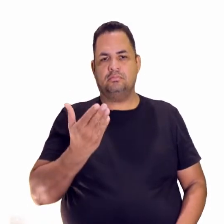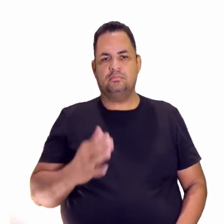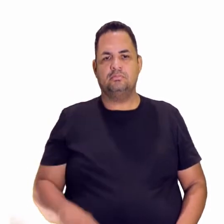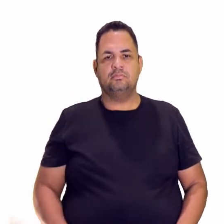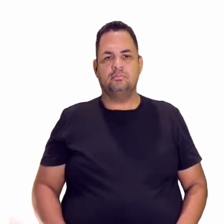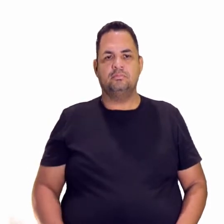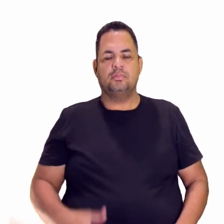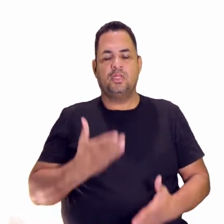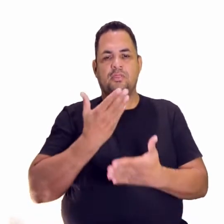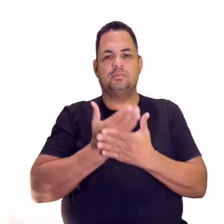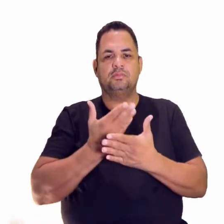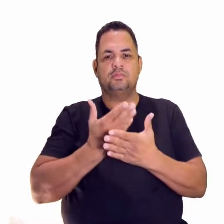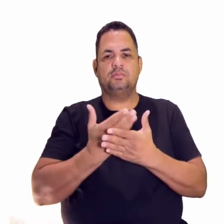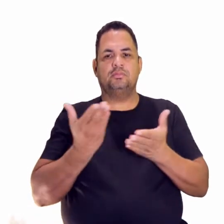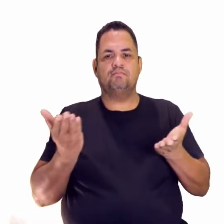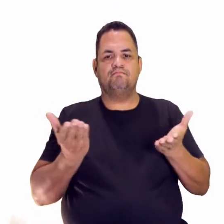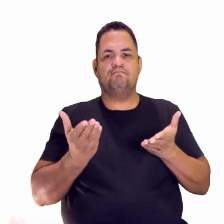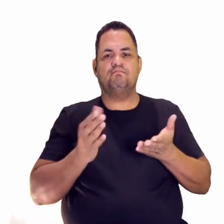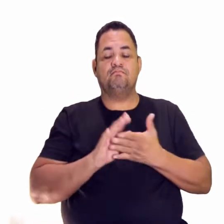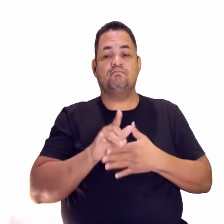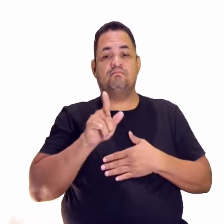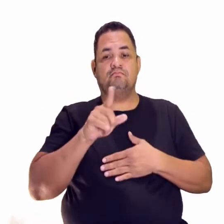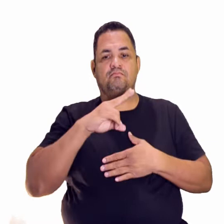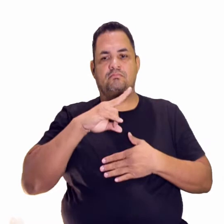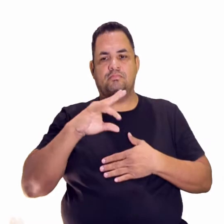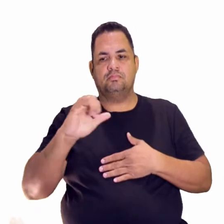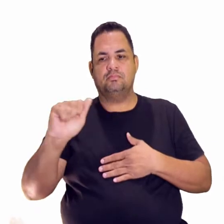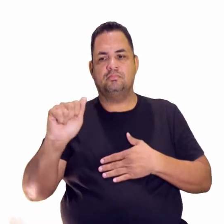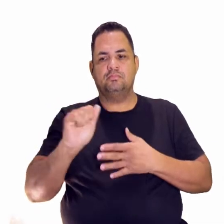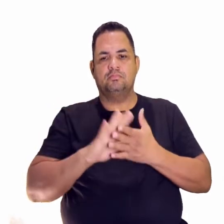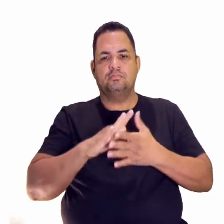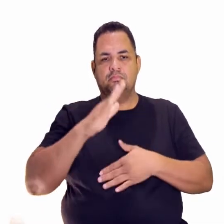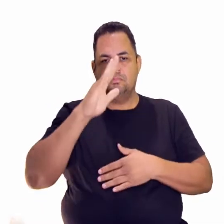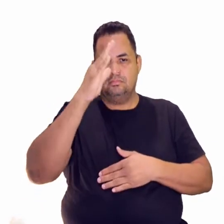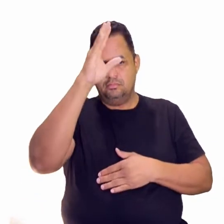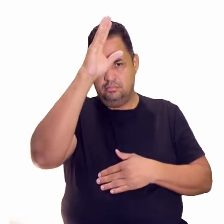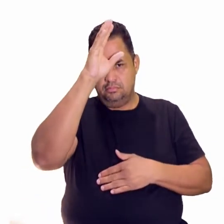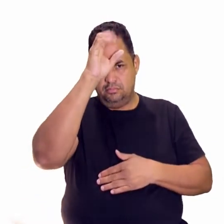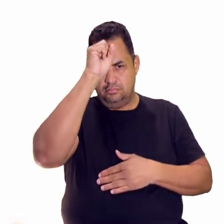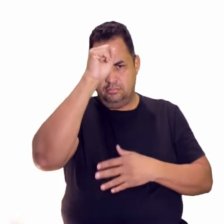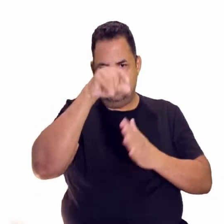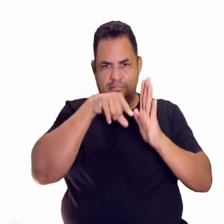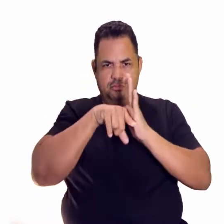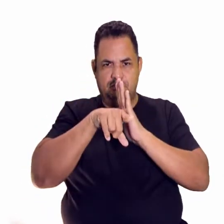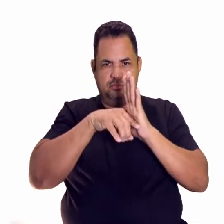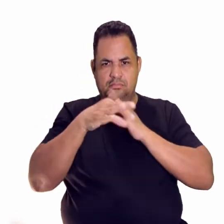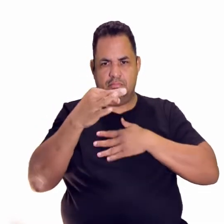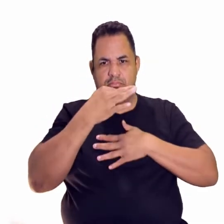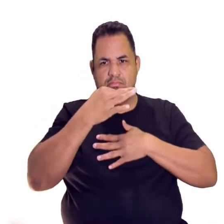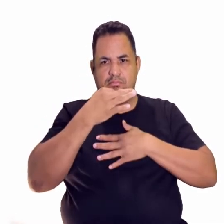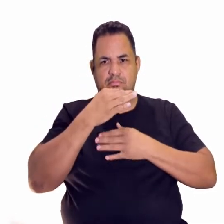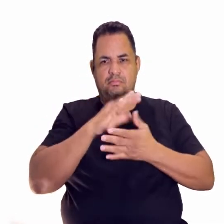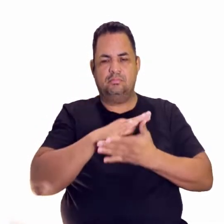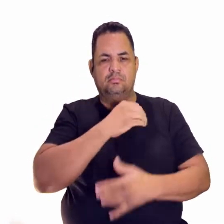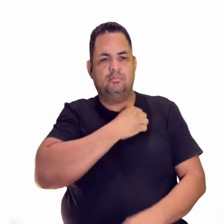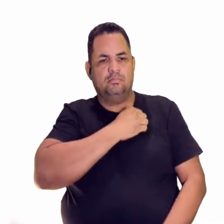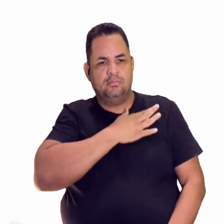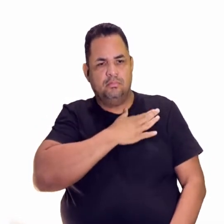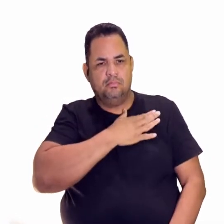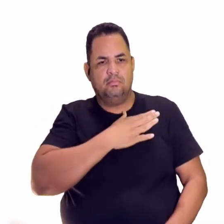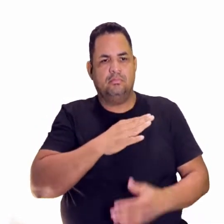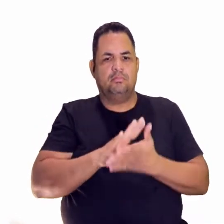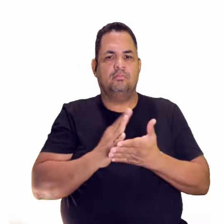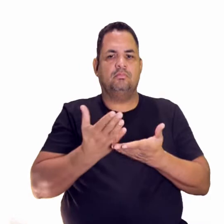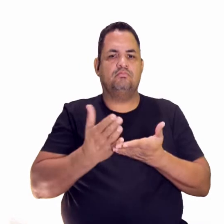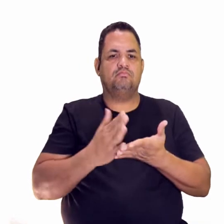dessa nossa aula, você vai aprender a analisar criticamente preconceitos, né?